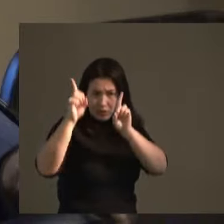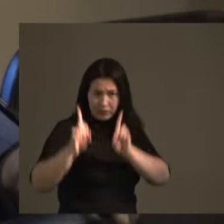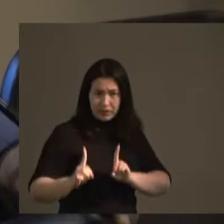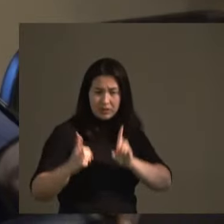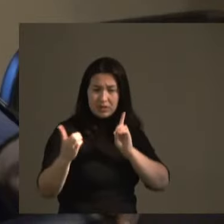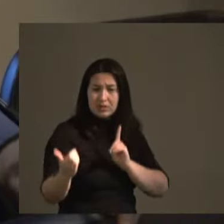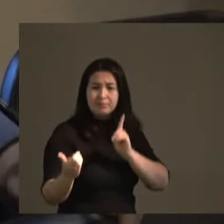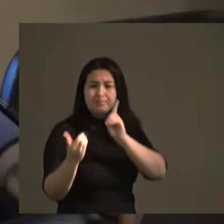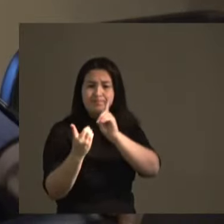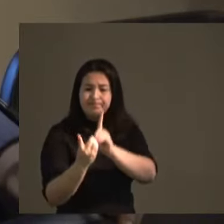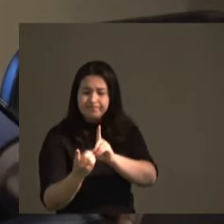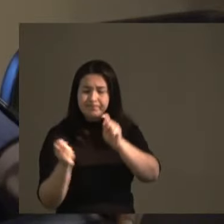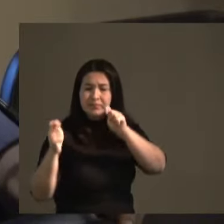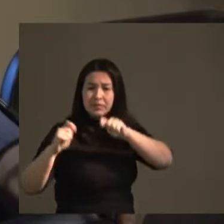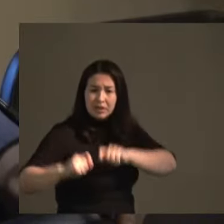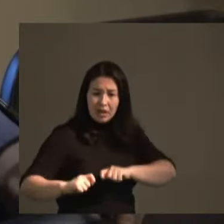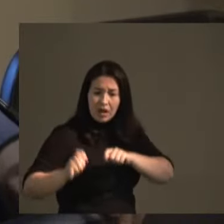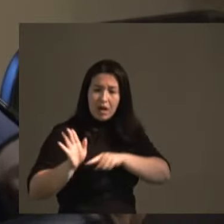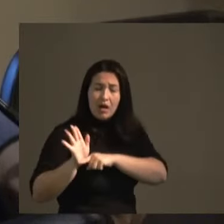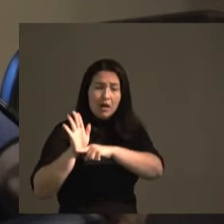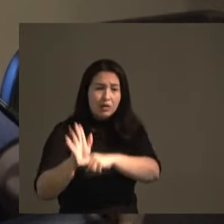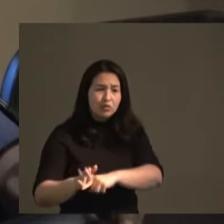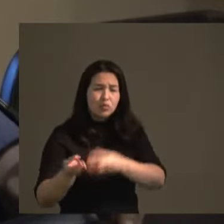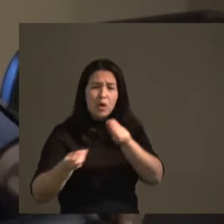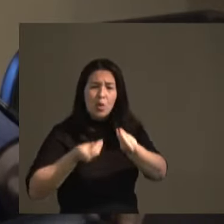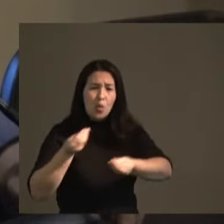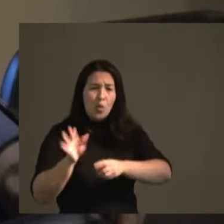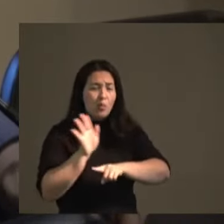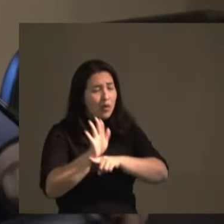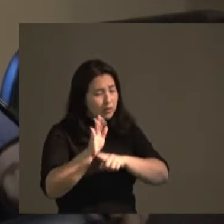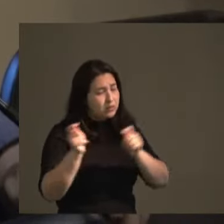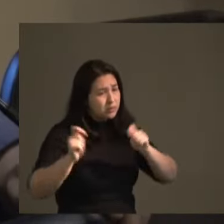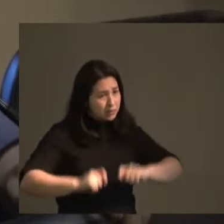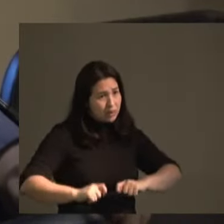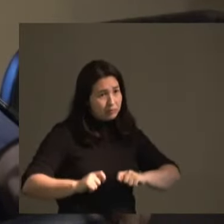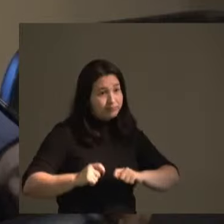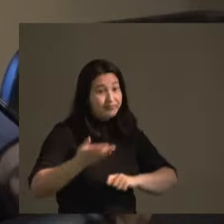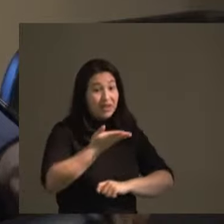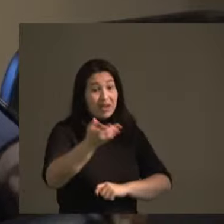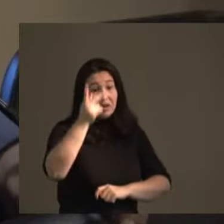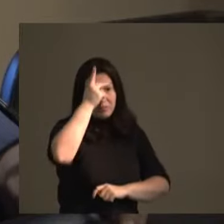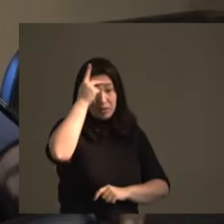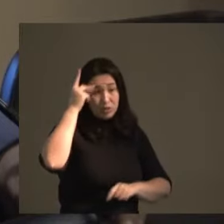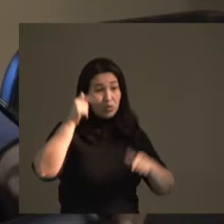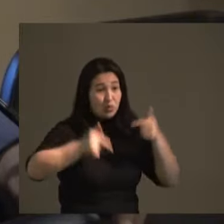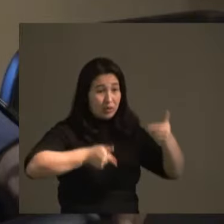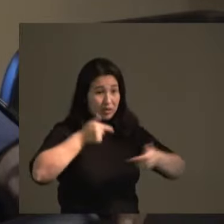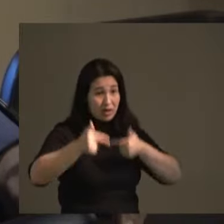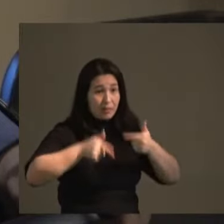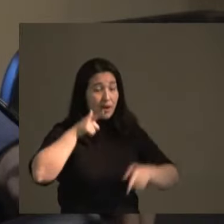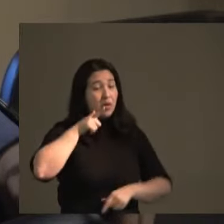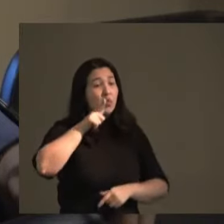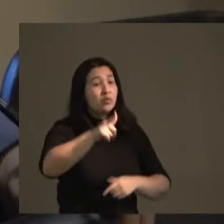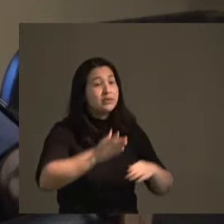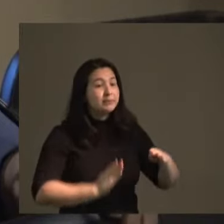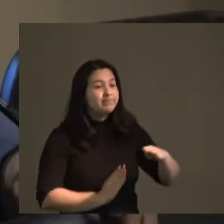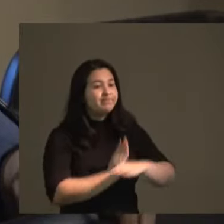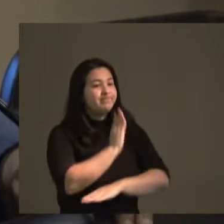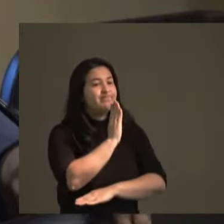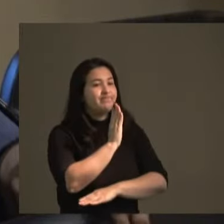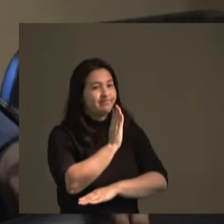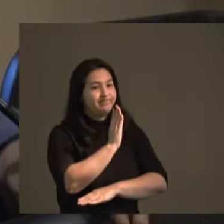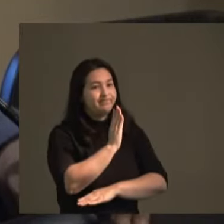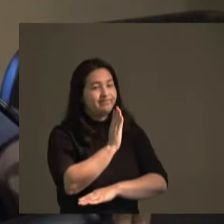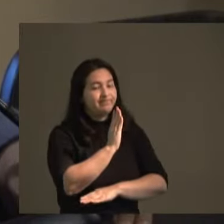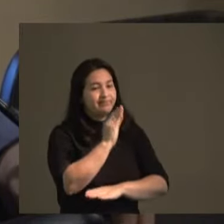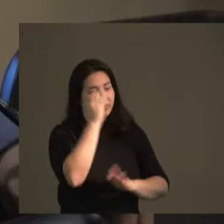no local do trabalho, tá? Para que a gente possa empregar melhor as pessoas com deficiência e avançar com o cumprimento